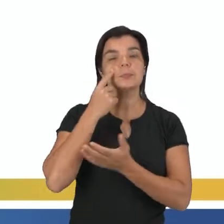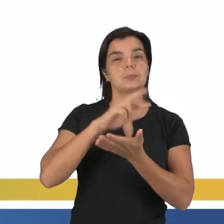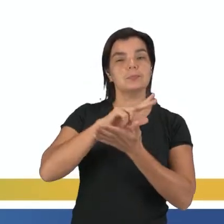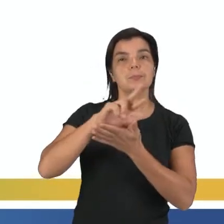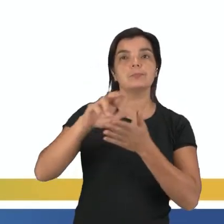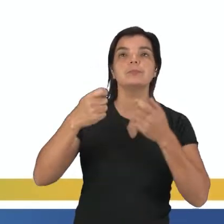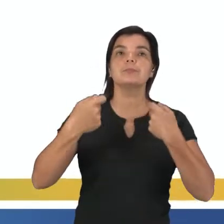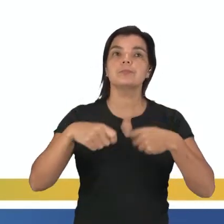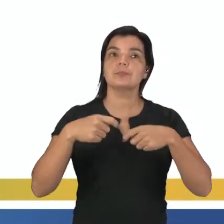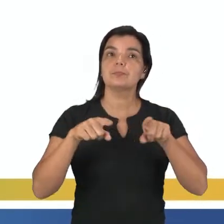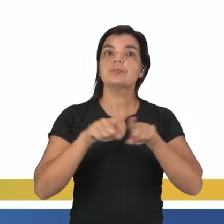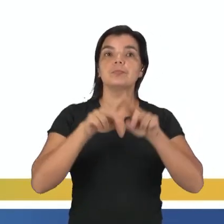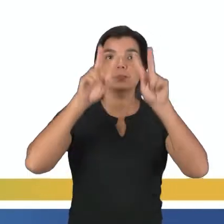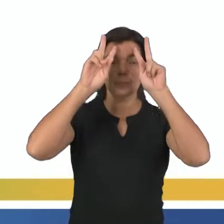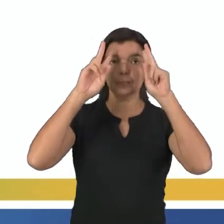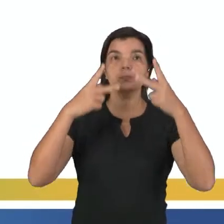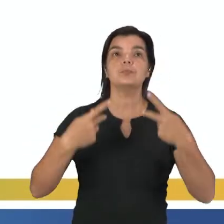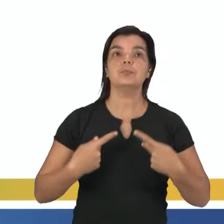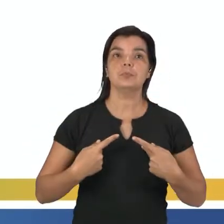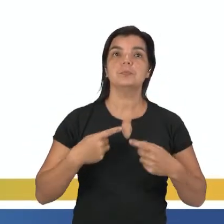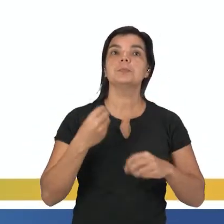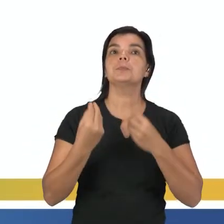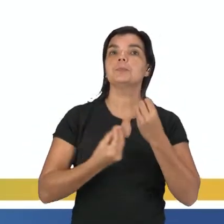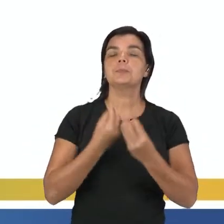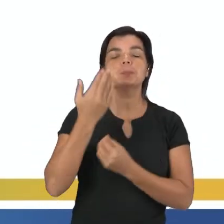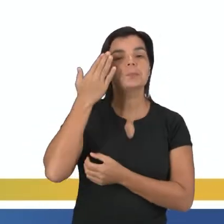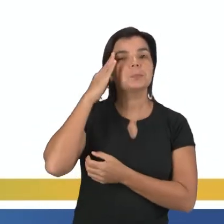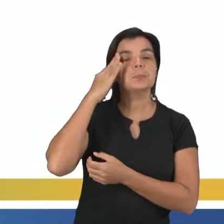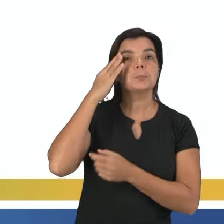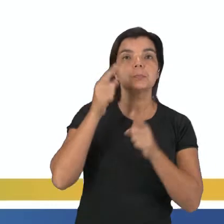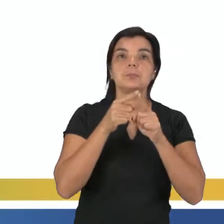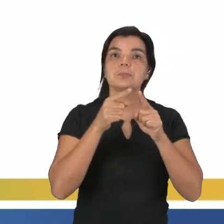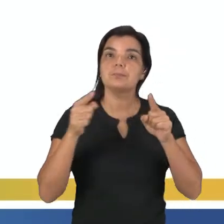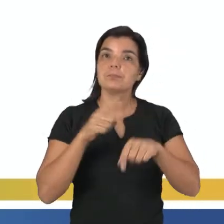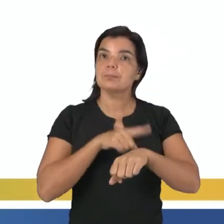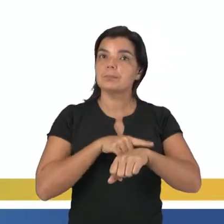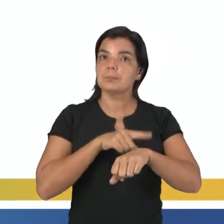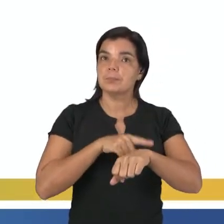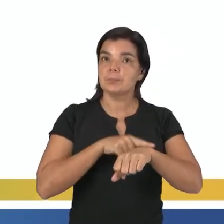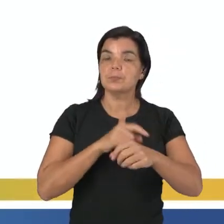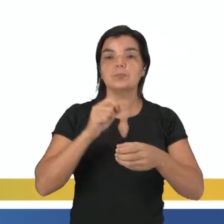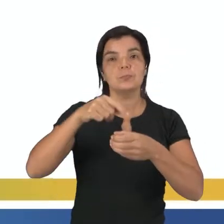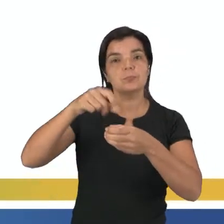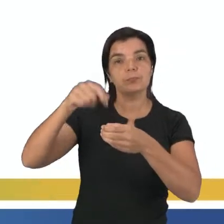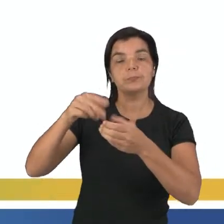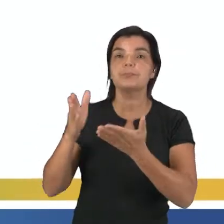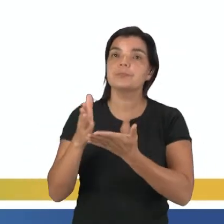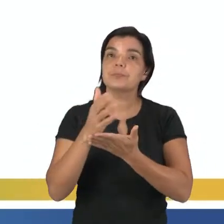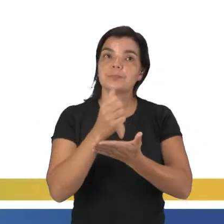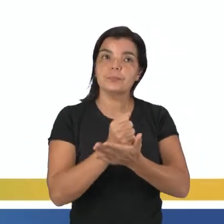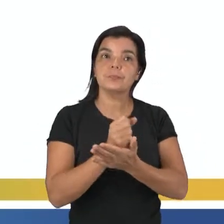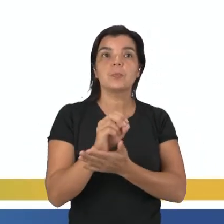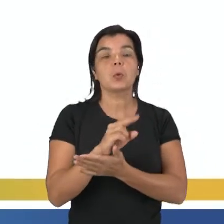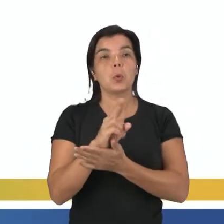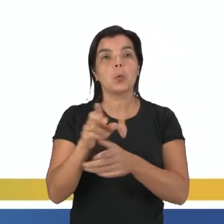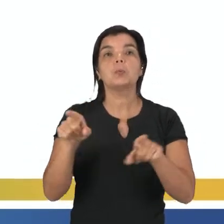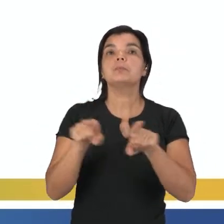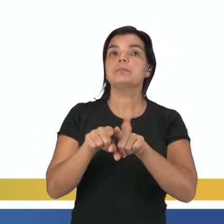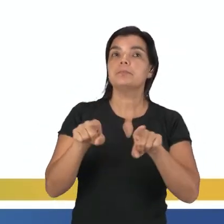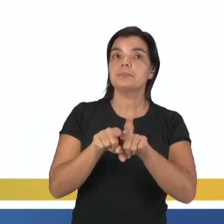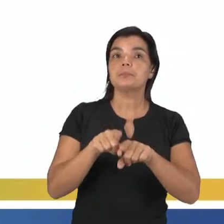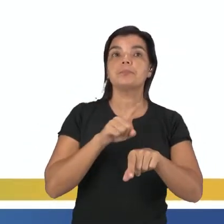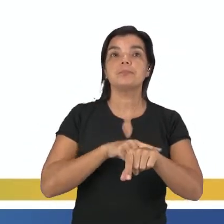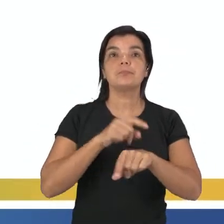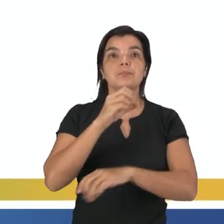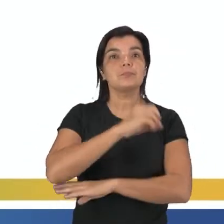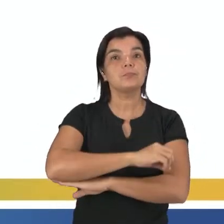atender às diversas necessidades dos seres humanos, né? Como compreender o período de tempo entre o cultivo e a colheita, ou até